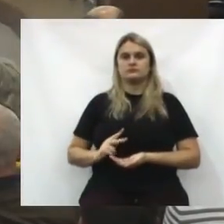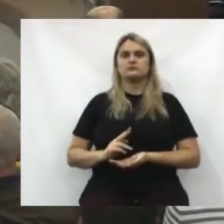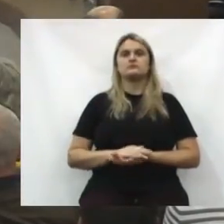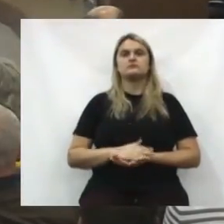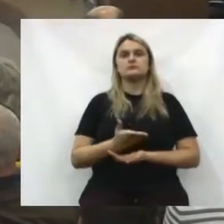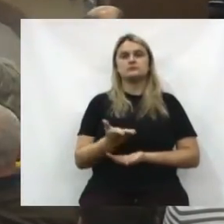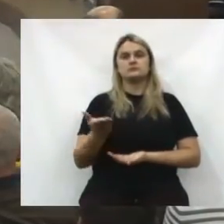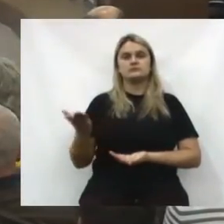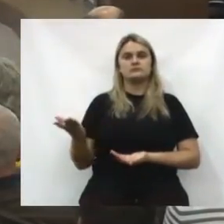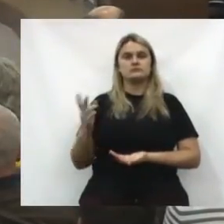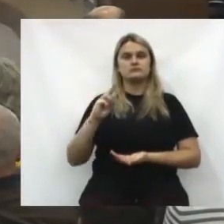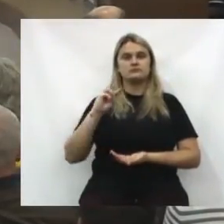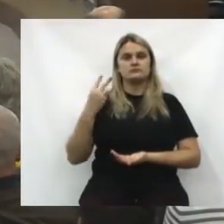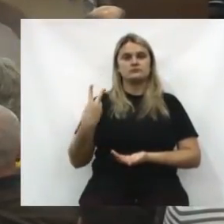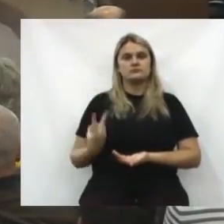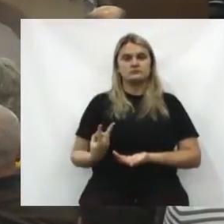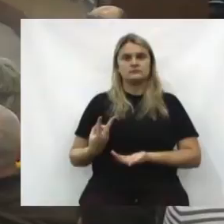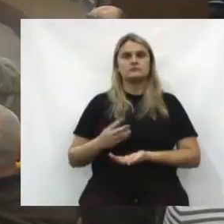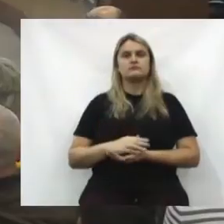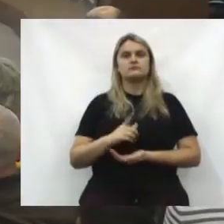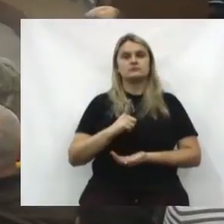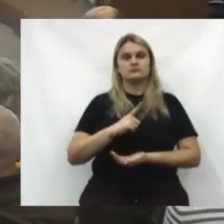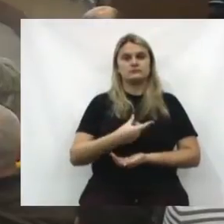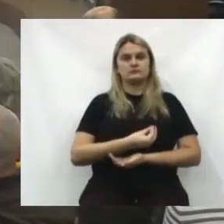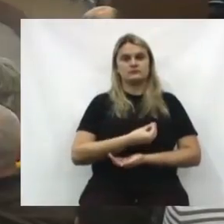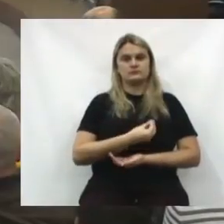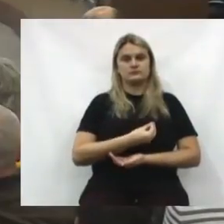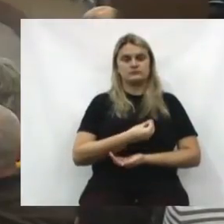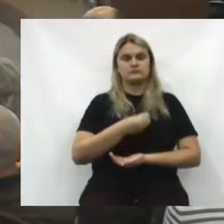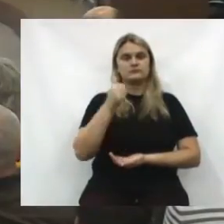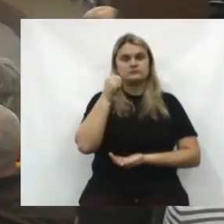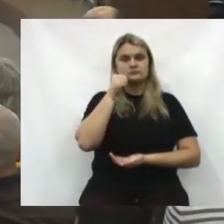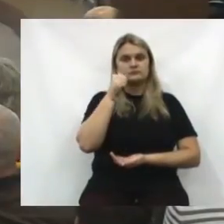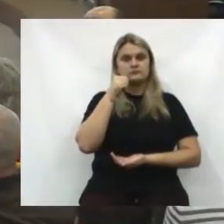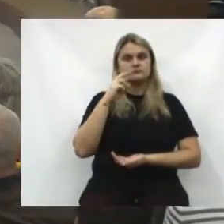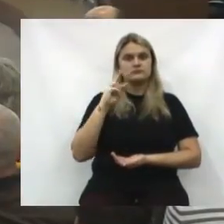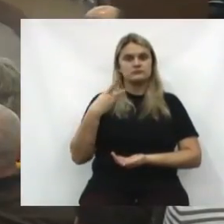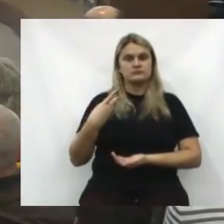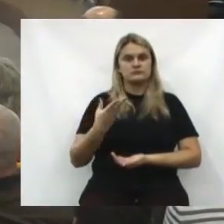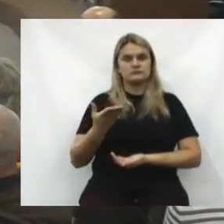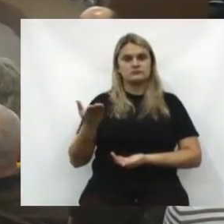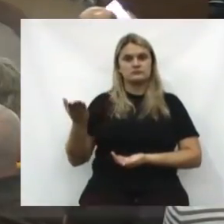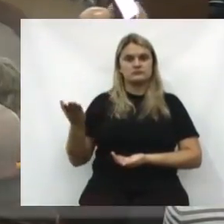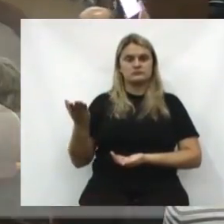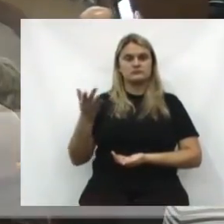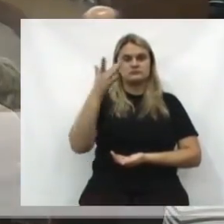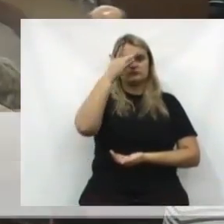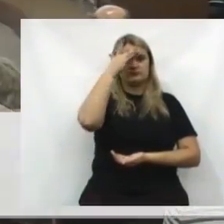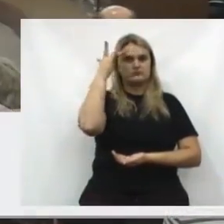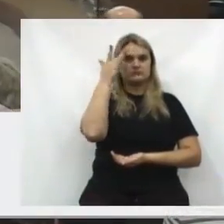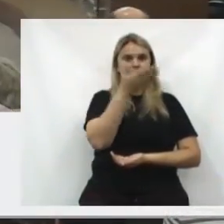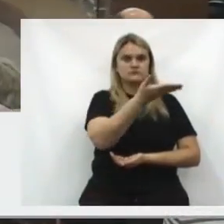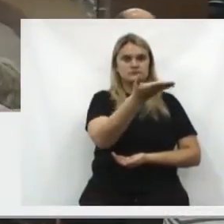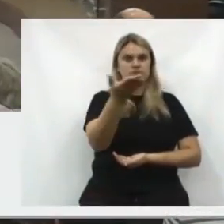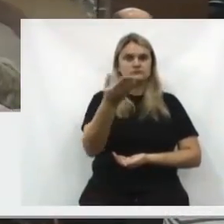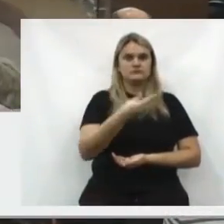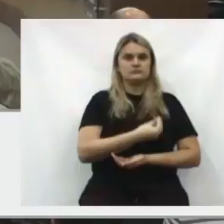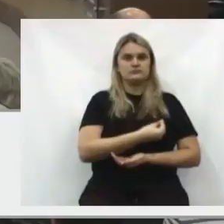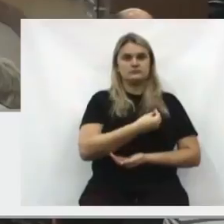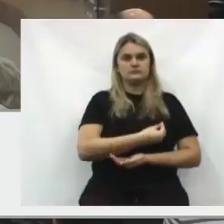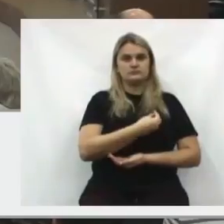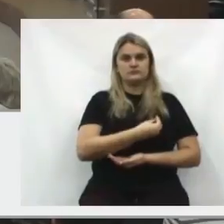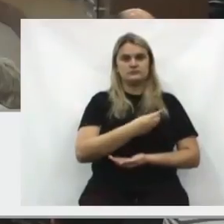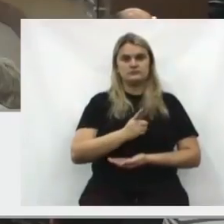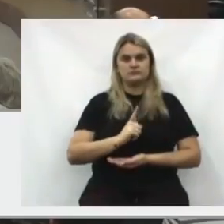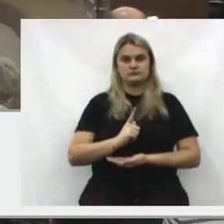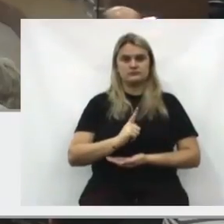Senhor presidente, senhores vereadores aqui presentes, senhoras vereadoras,